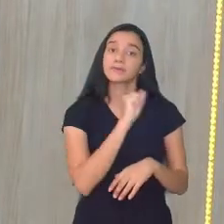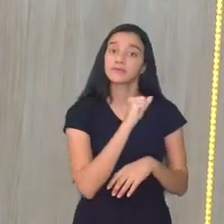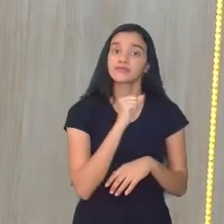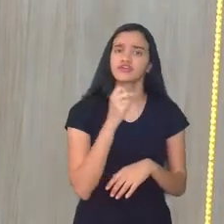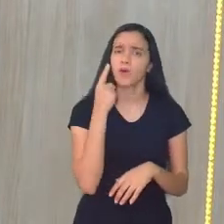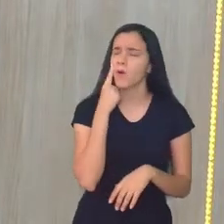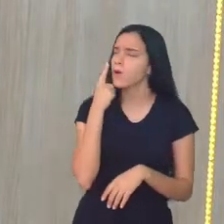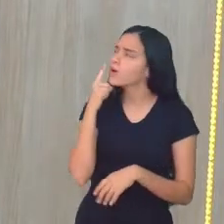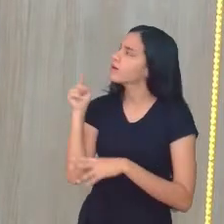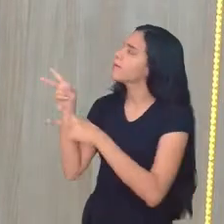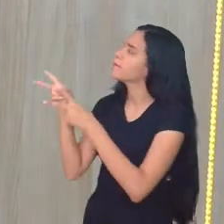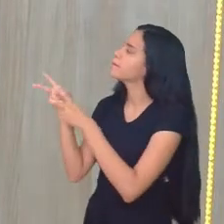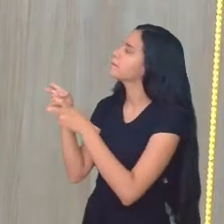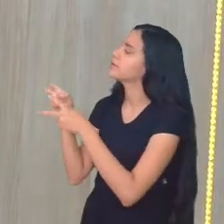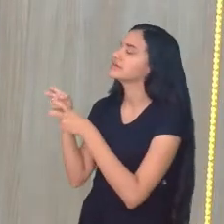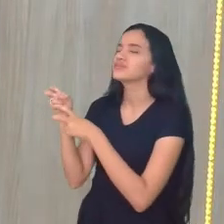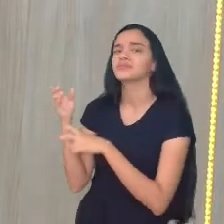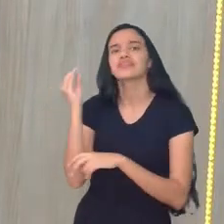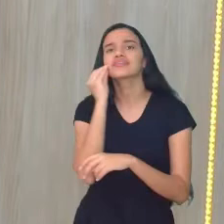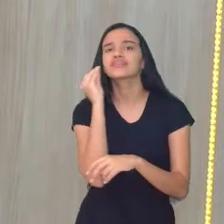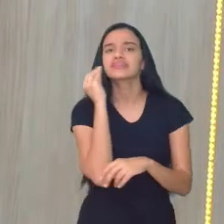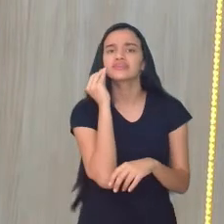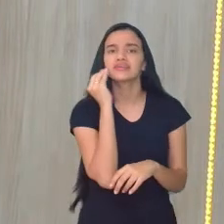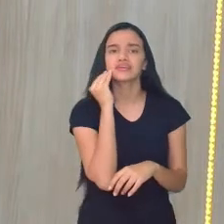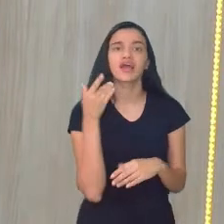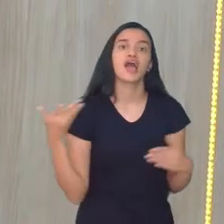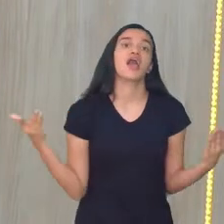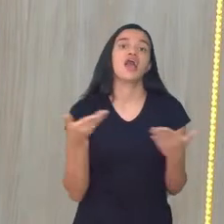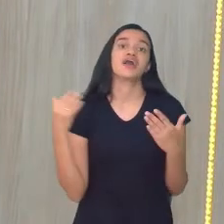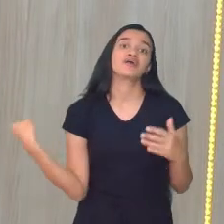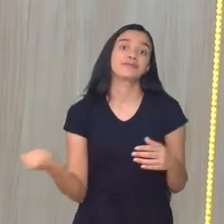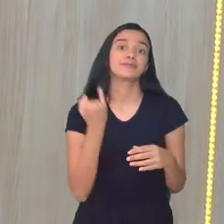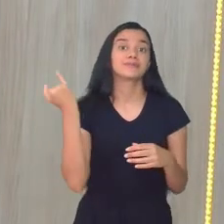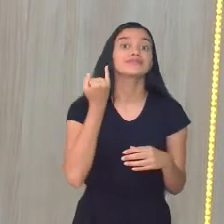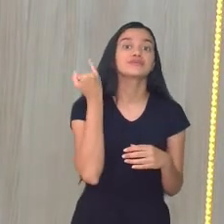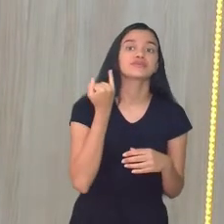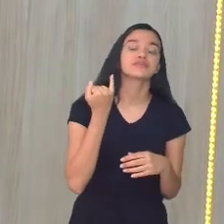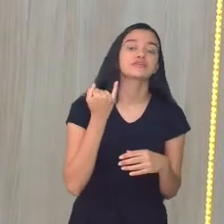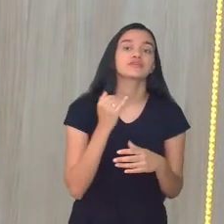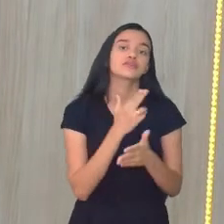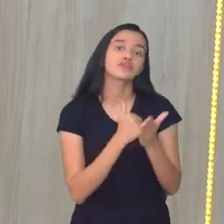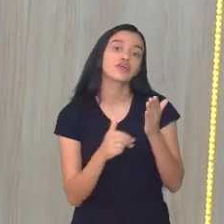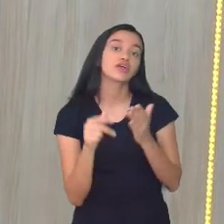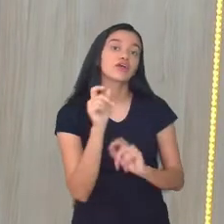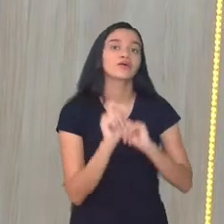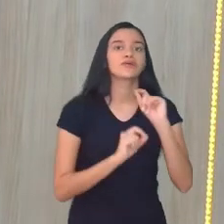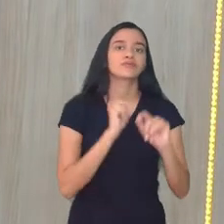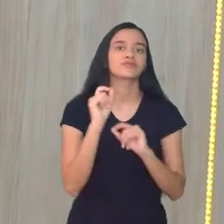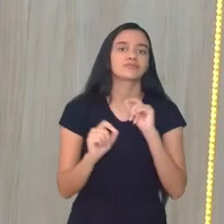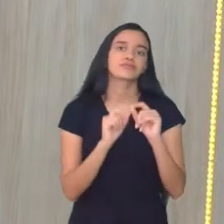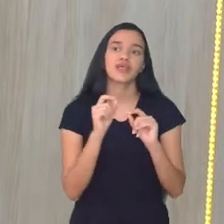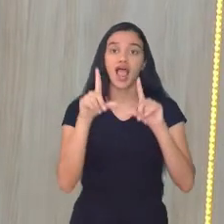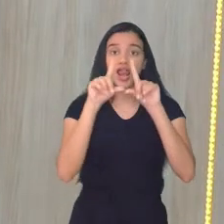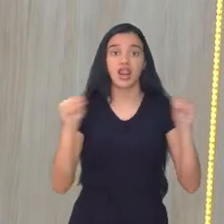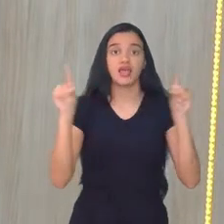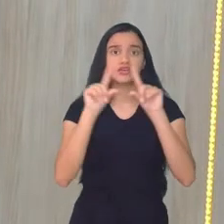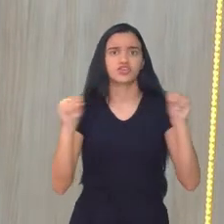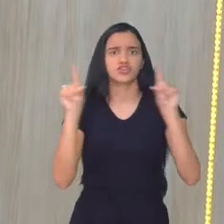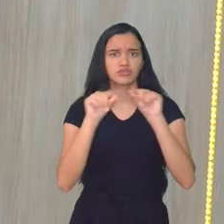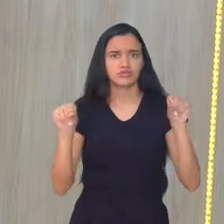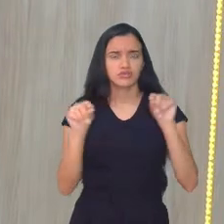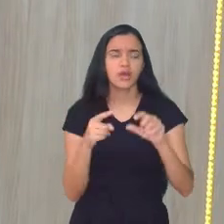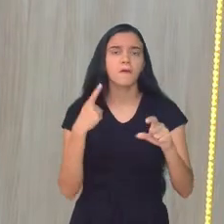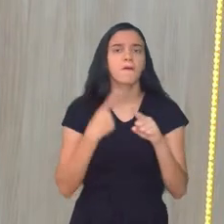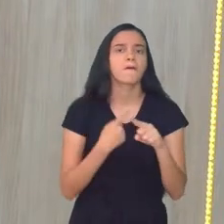dá uma olhadinha nessa ideia, tenta fazer. Agora, mais importante do que o desenho, viu, gente? É a questão da legenda. Porque o